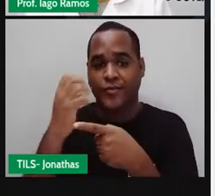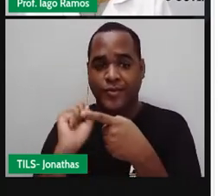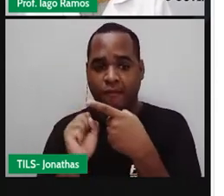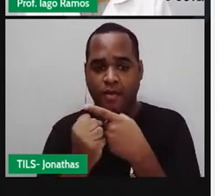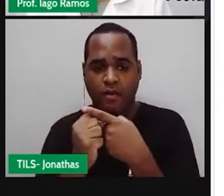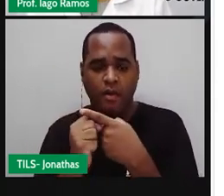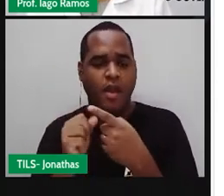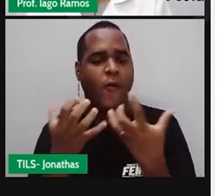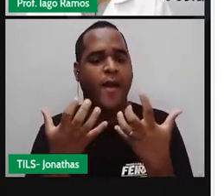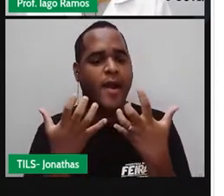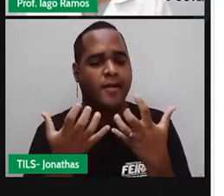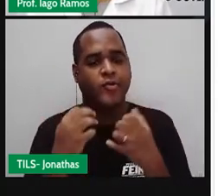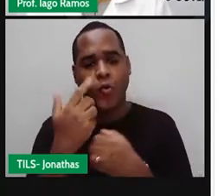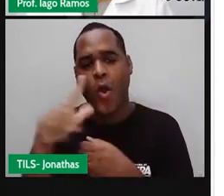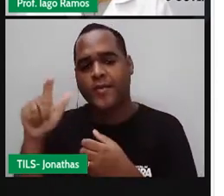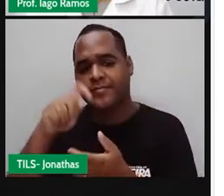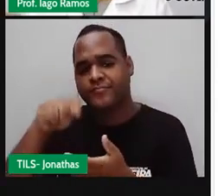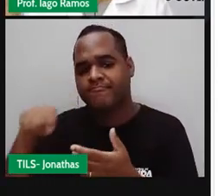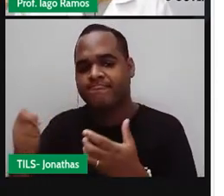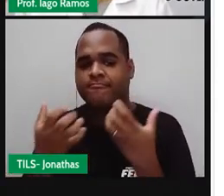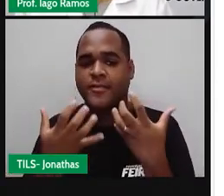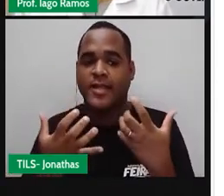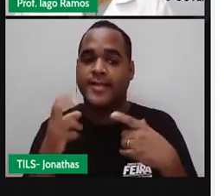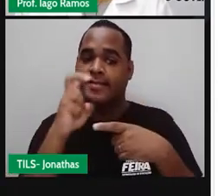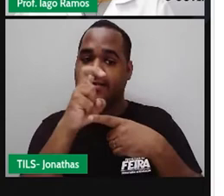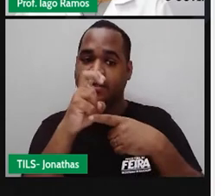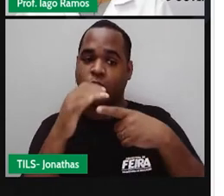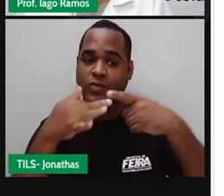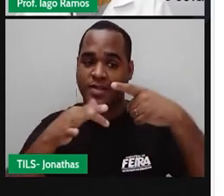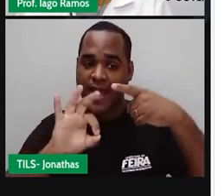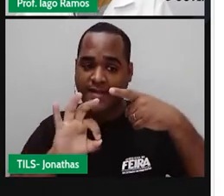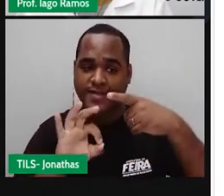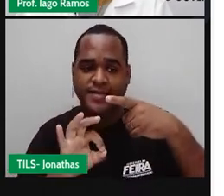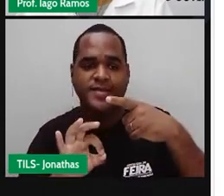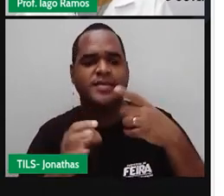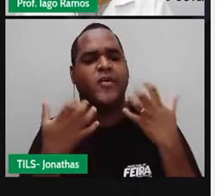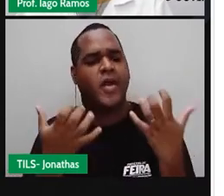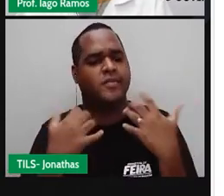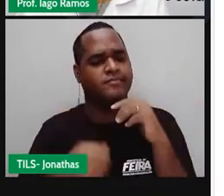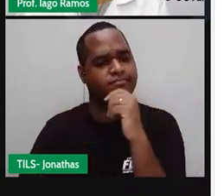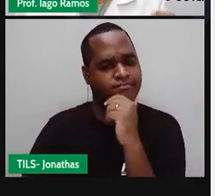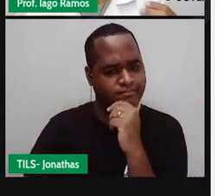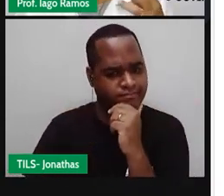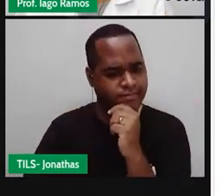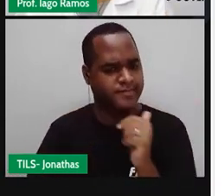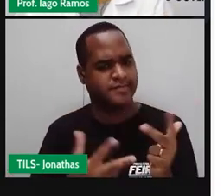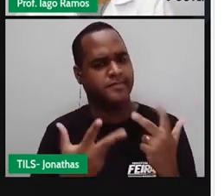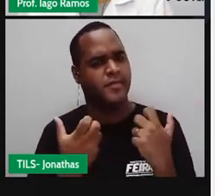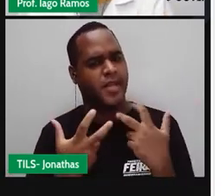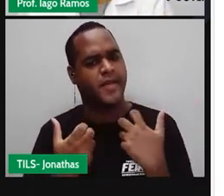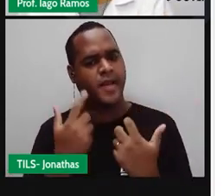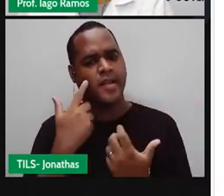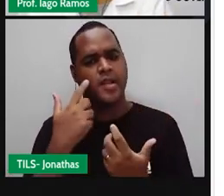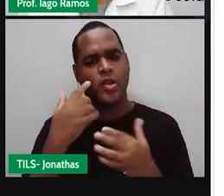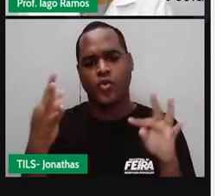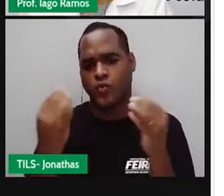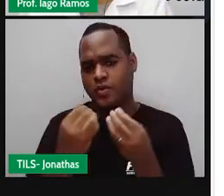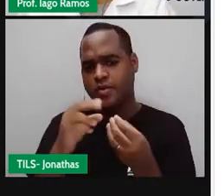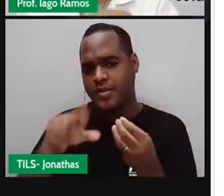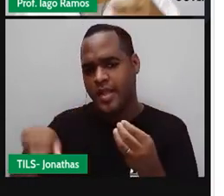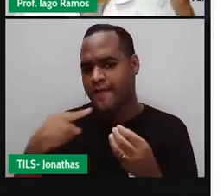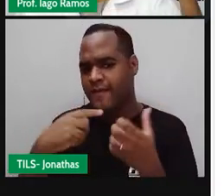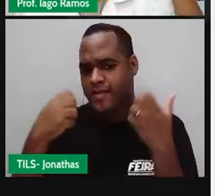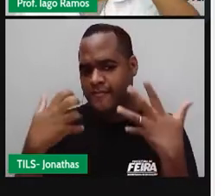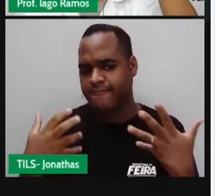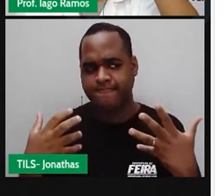oitavos a eu quero escrever meio como Cinco décimos você percebe que todas essas frações que eu